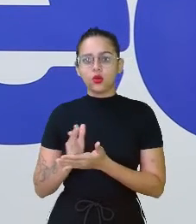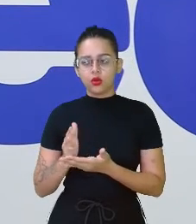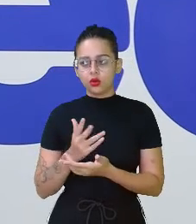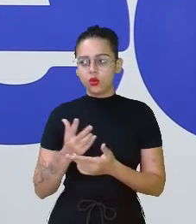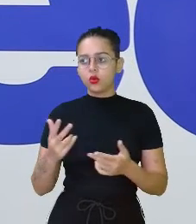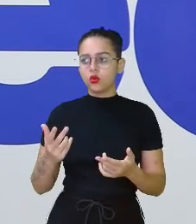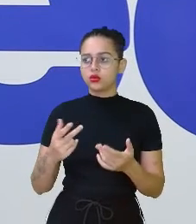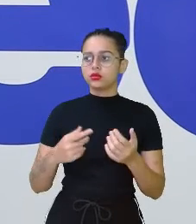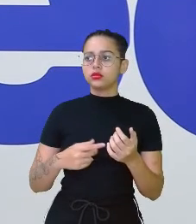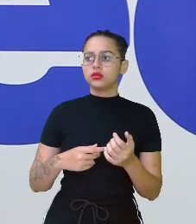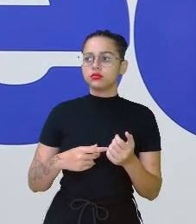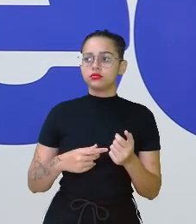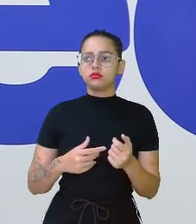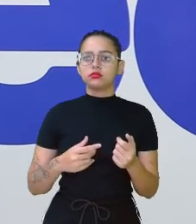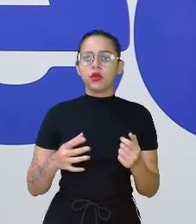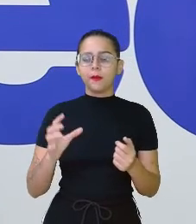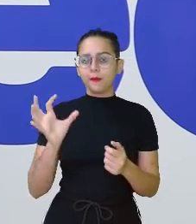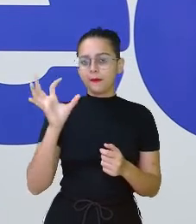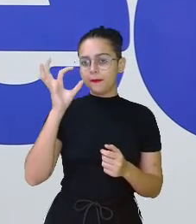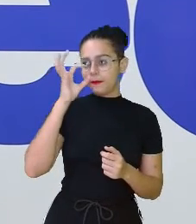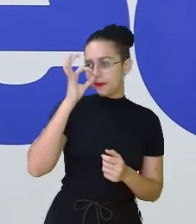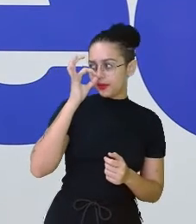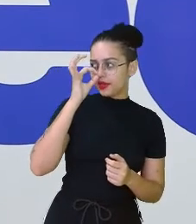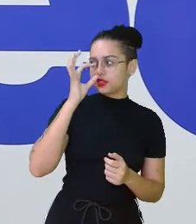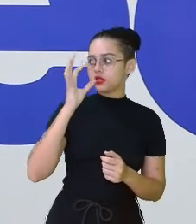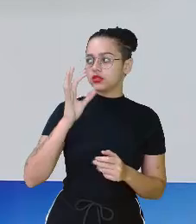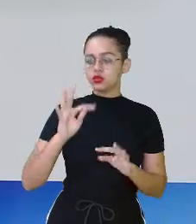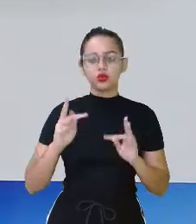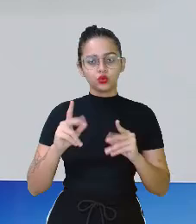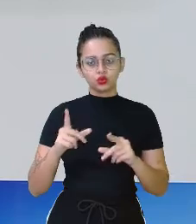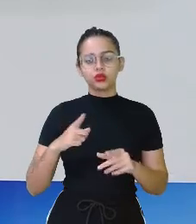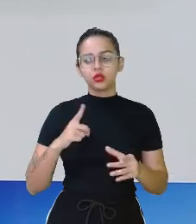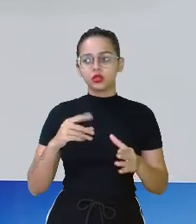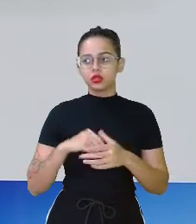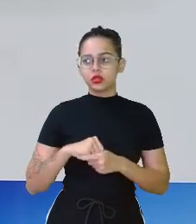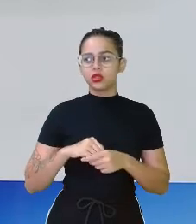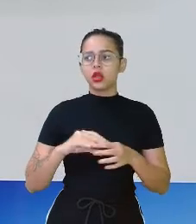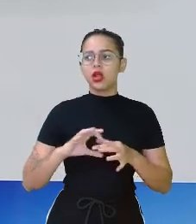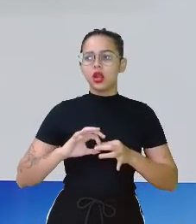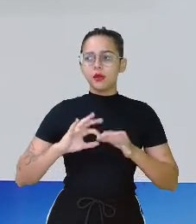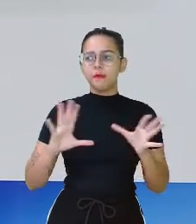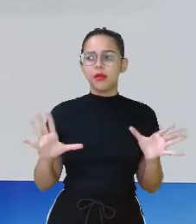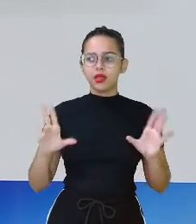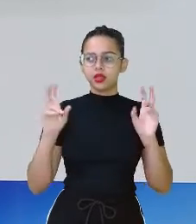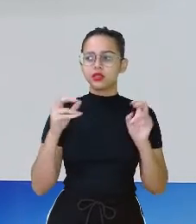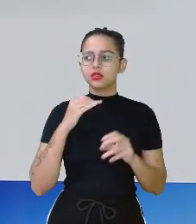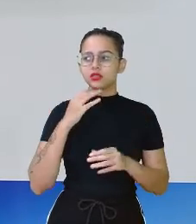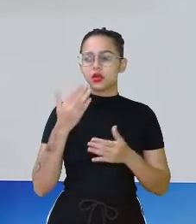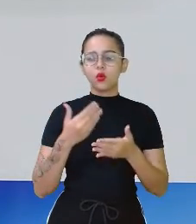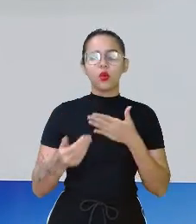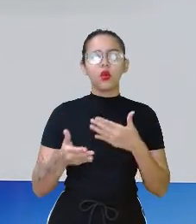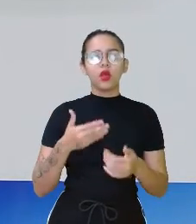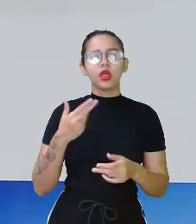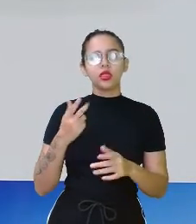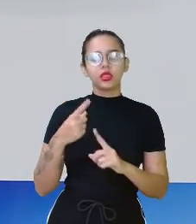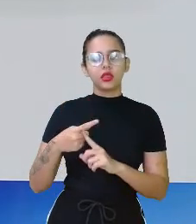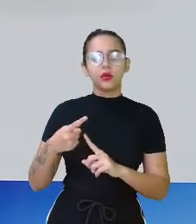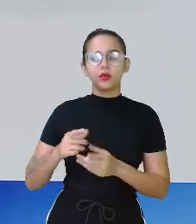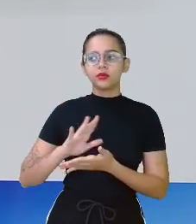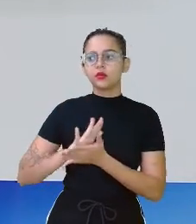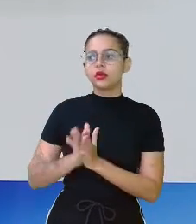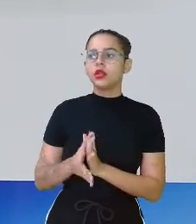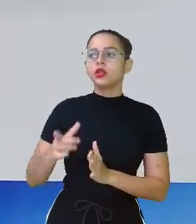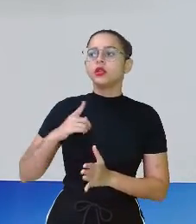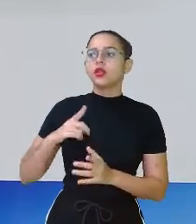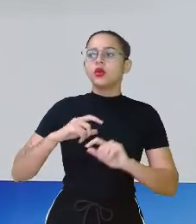de incrustação, de piercings, tudo isso sim. faz parte também. Liberdade de tema, sem qualquer tipo de preconceito, tendo a arte